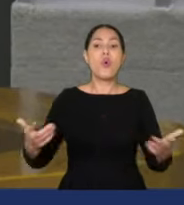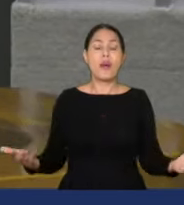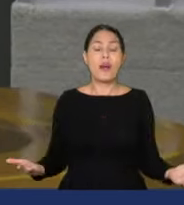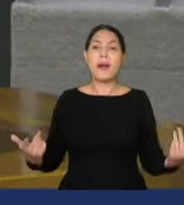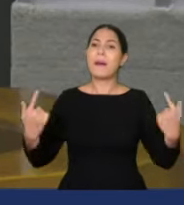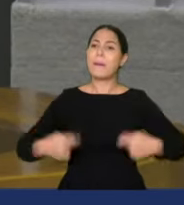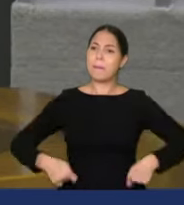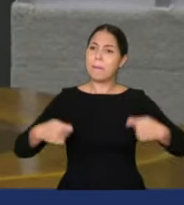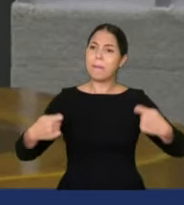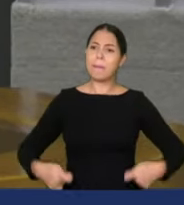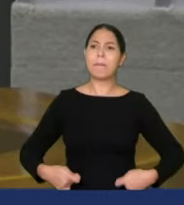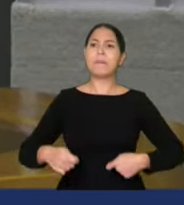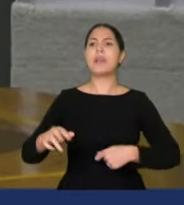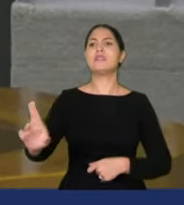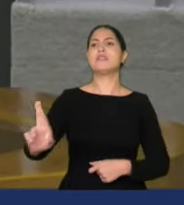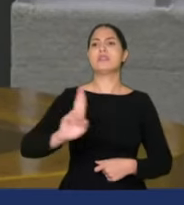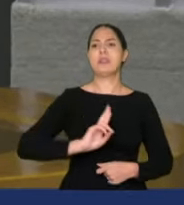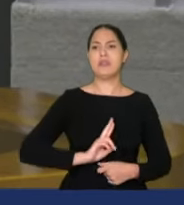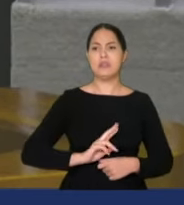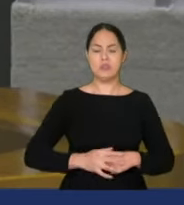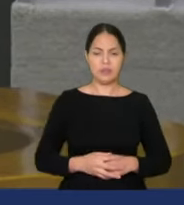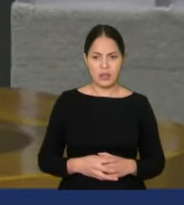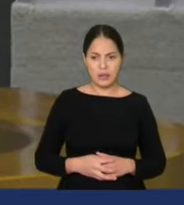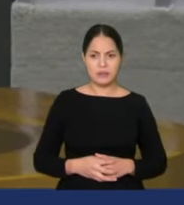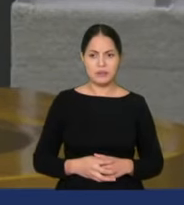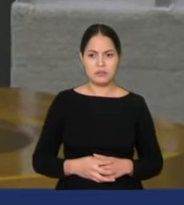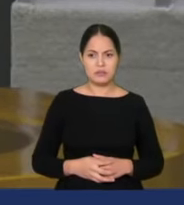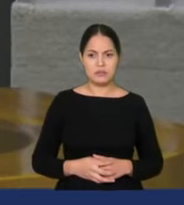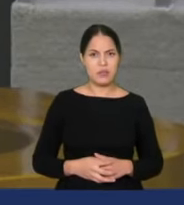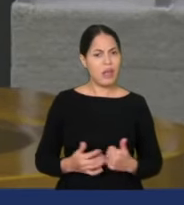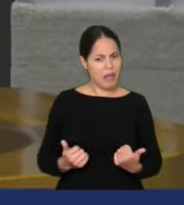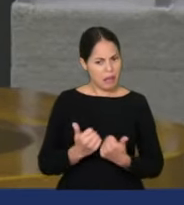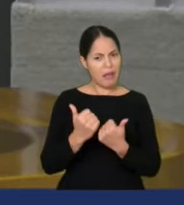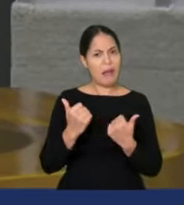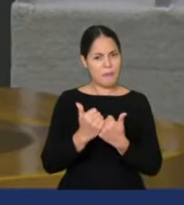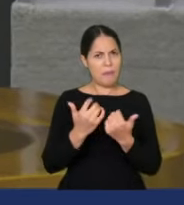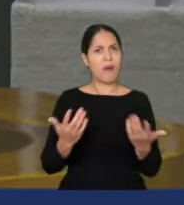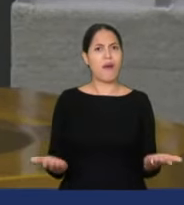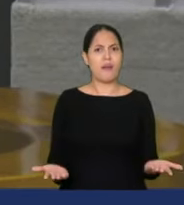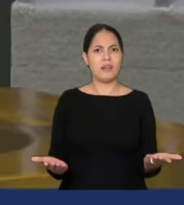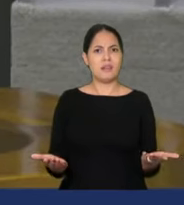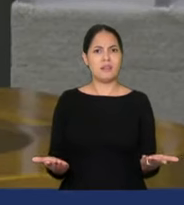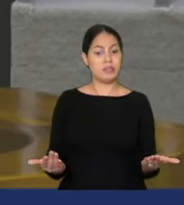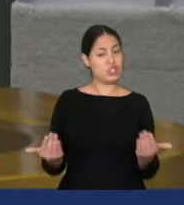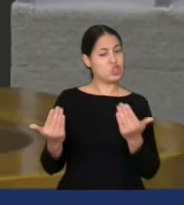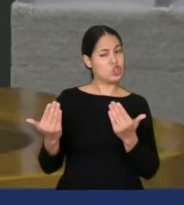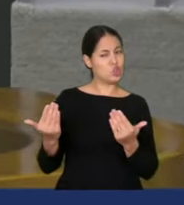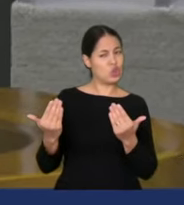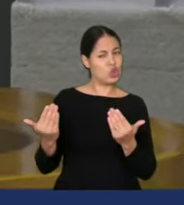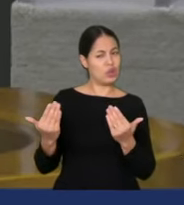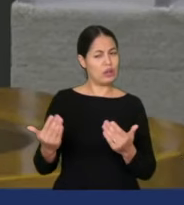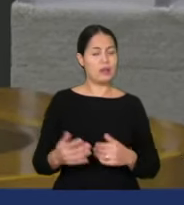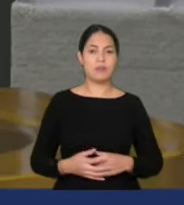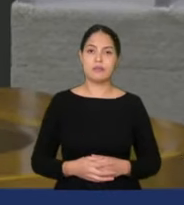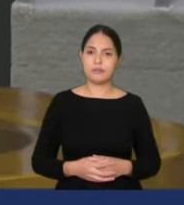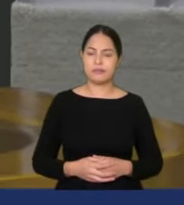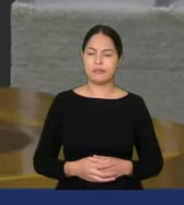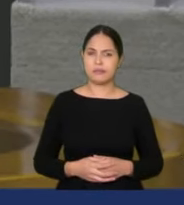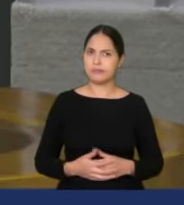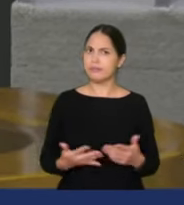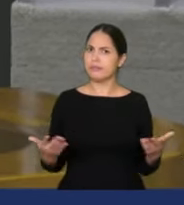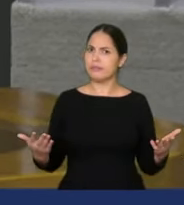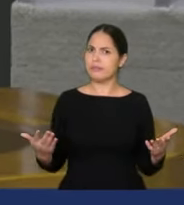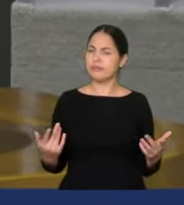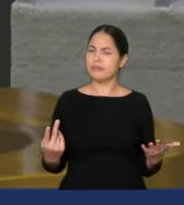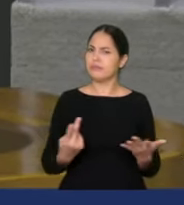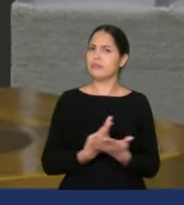o resultado, essa bonificação. E a desconfiança é de que o bônus está indo de